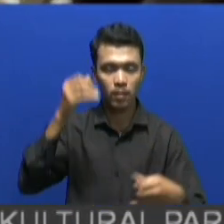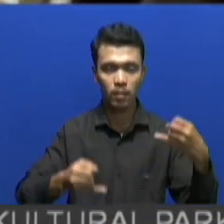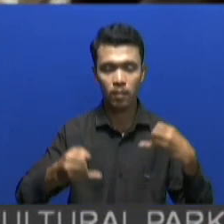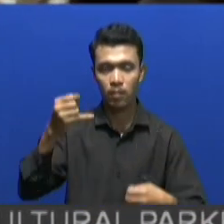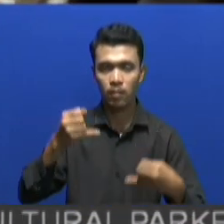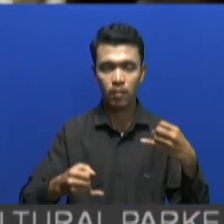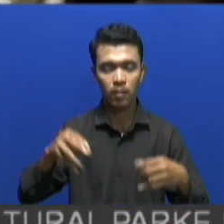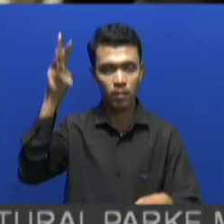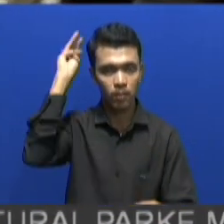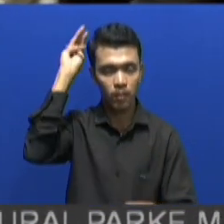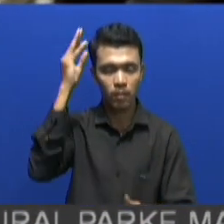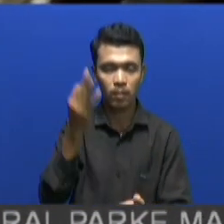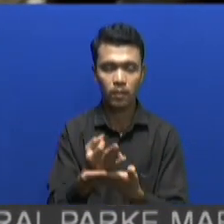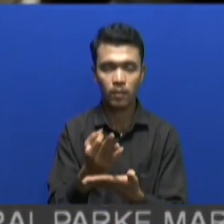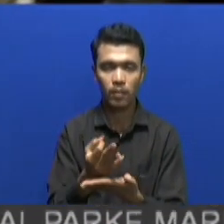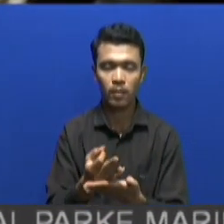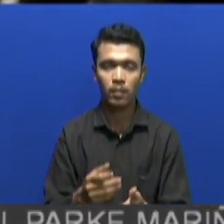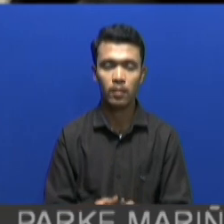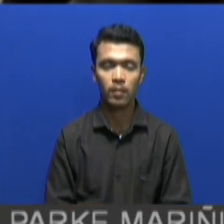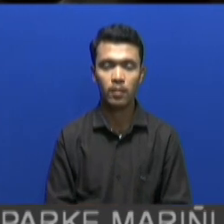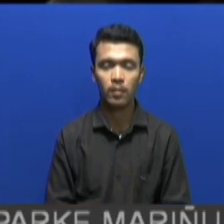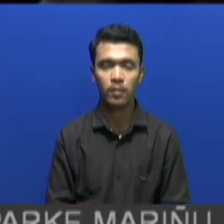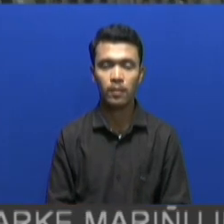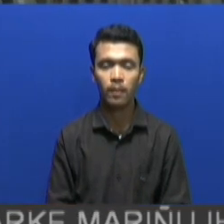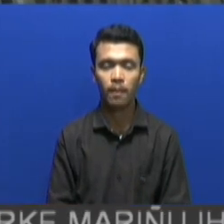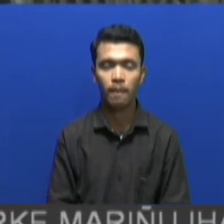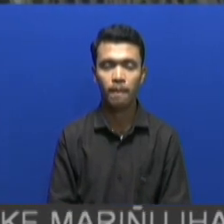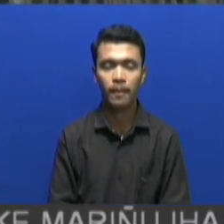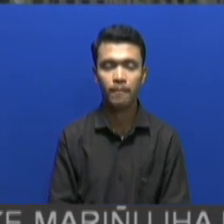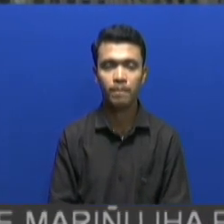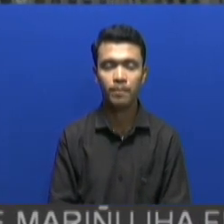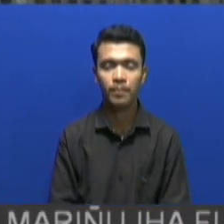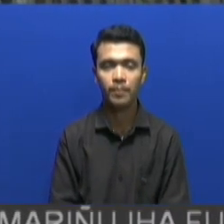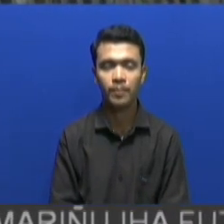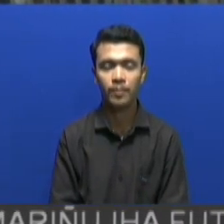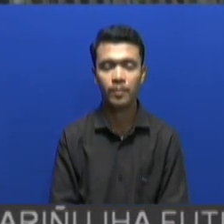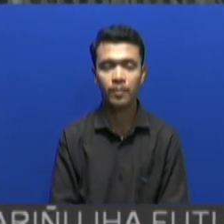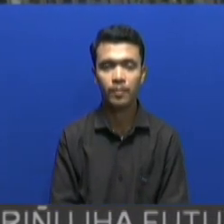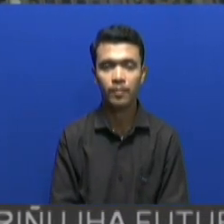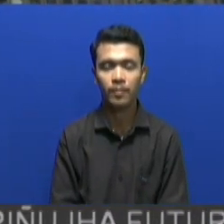no Ministério de Finanças. Estefânia Salsinha, Domingos Tadeus, RTL.